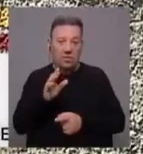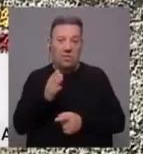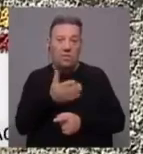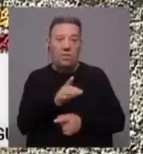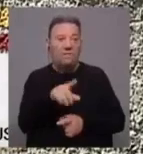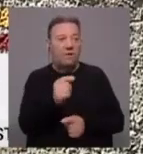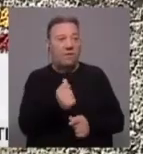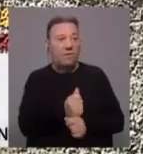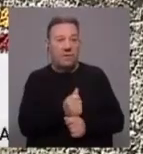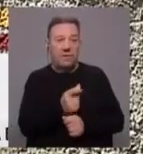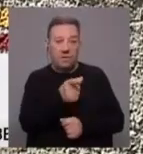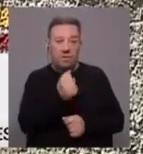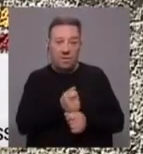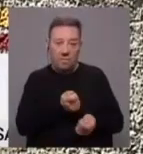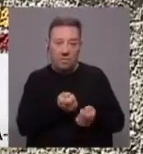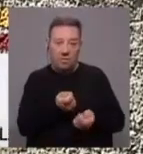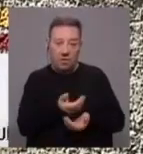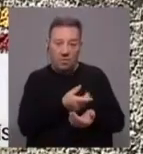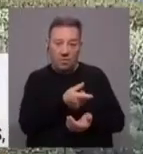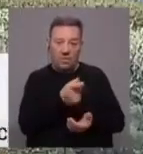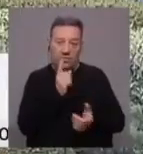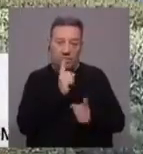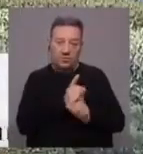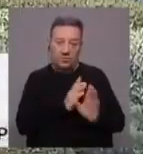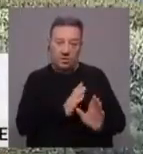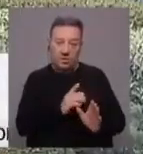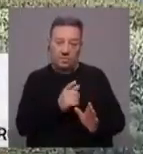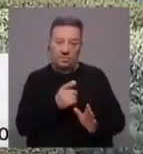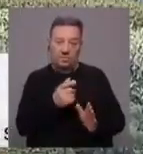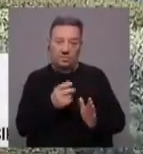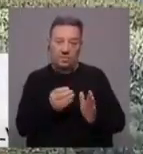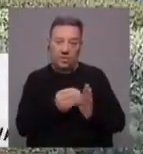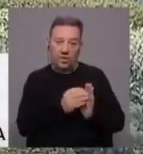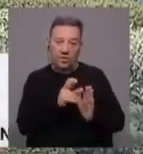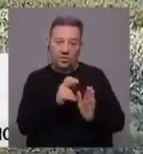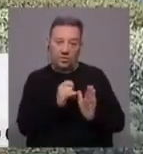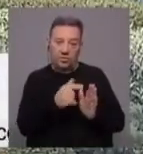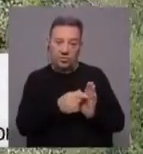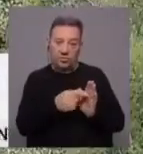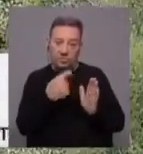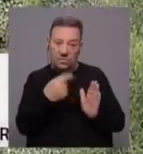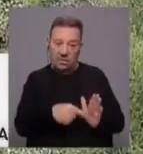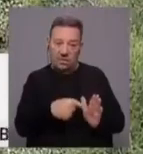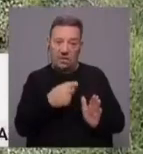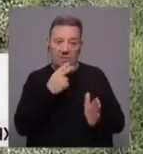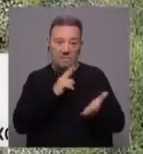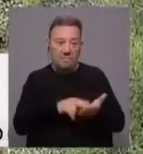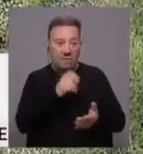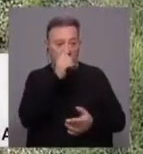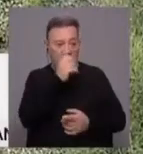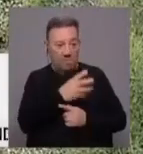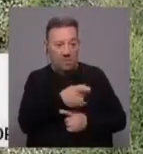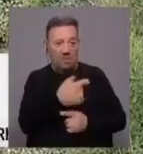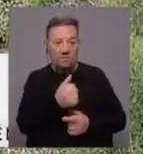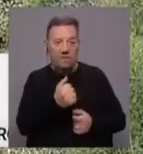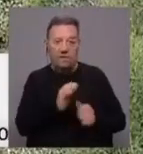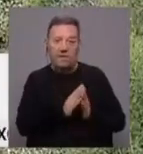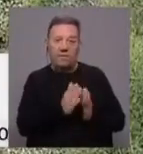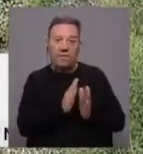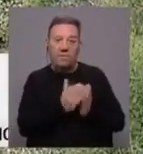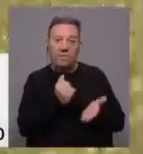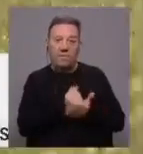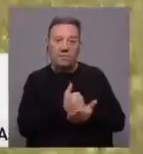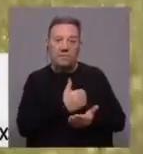comprar é de um operador económico que está portanto registado e que realmente aquelas plantas vem com passaporte